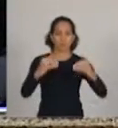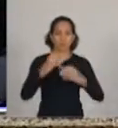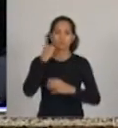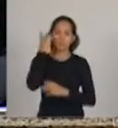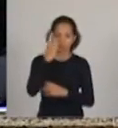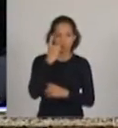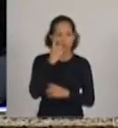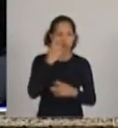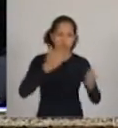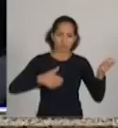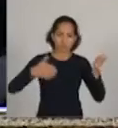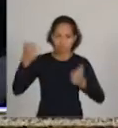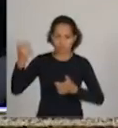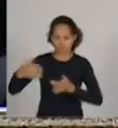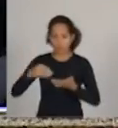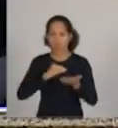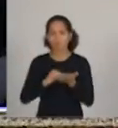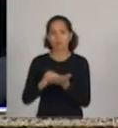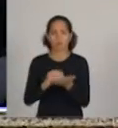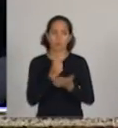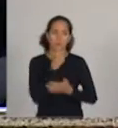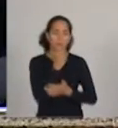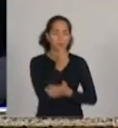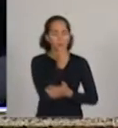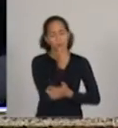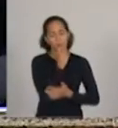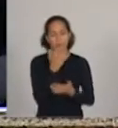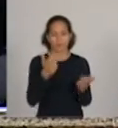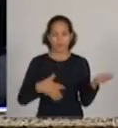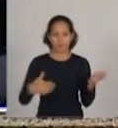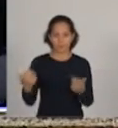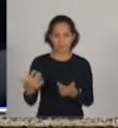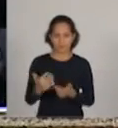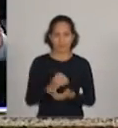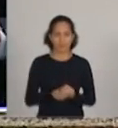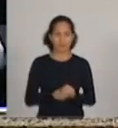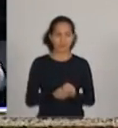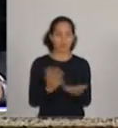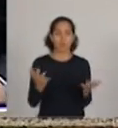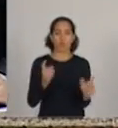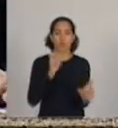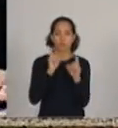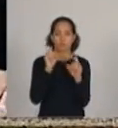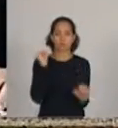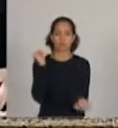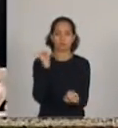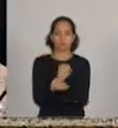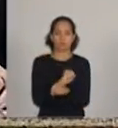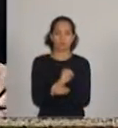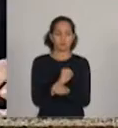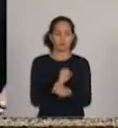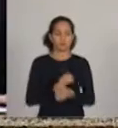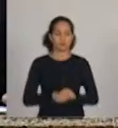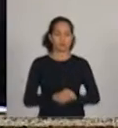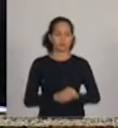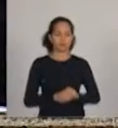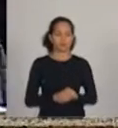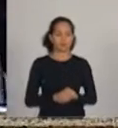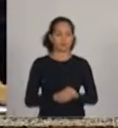faltam ainda se pronunciarem aqui na Casa Legislativa. Está suspensa a sessão.